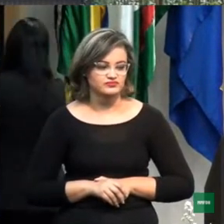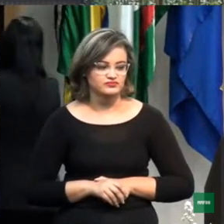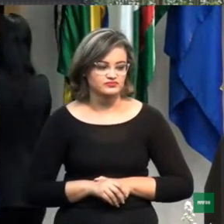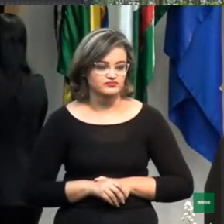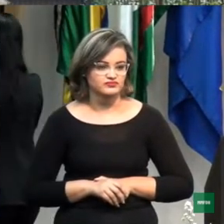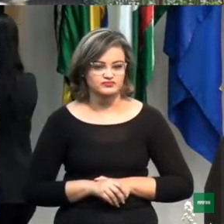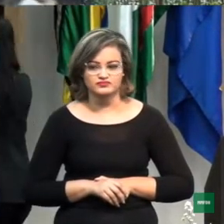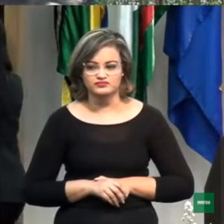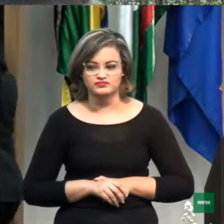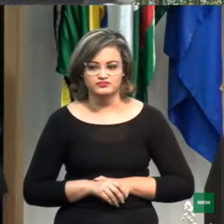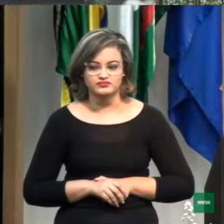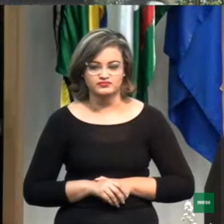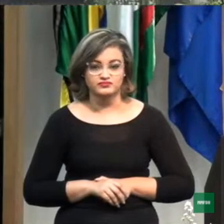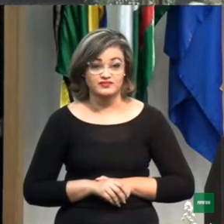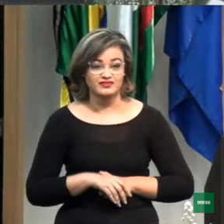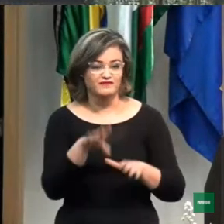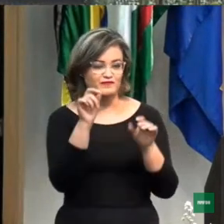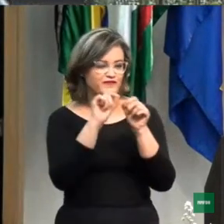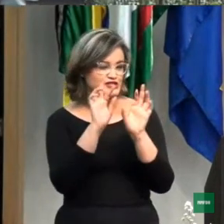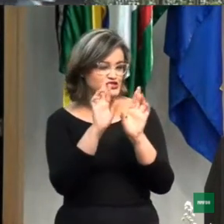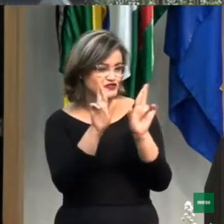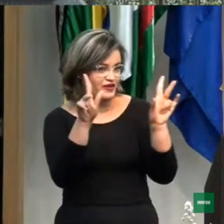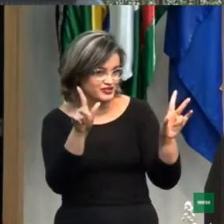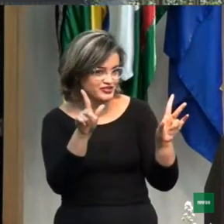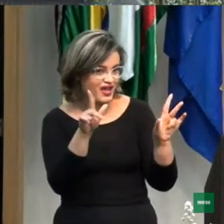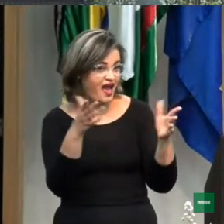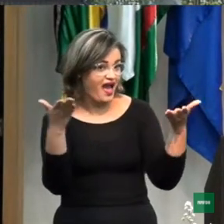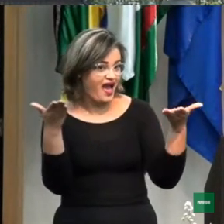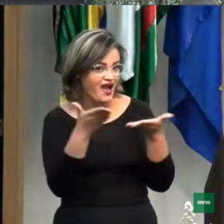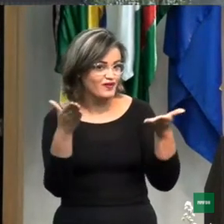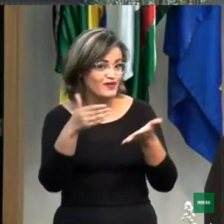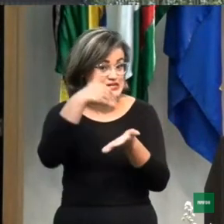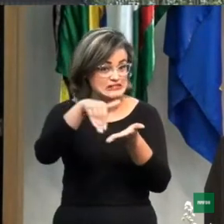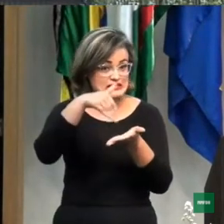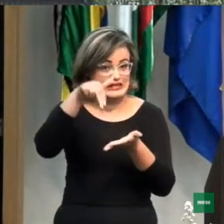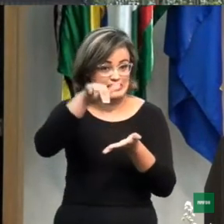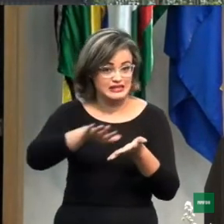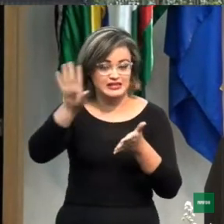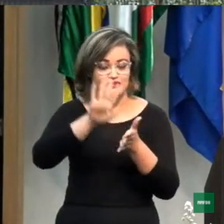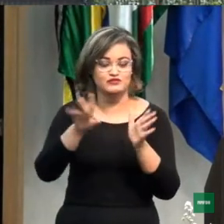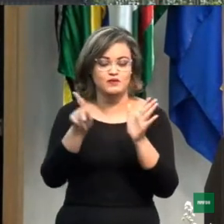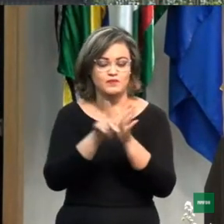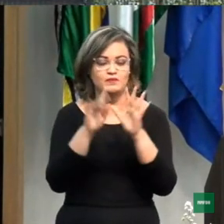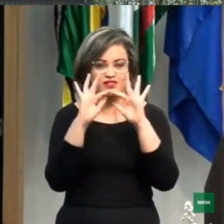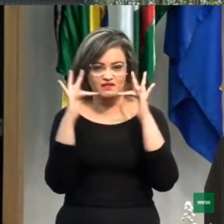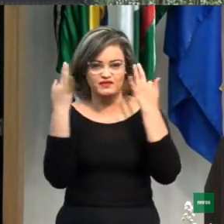Quebrando o protocolo, ouviremos a secretária nacional da Secretaria da Família, Ângela Gandra.